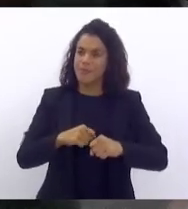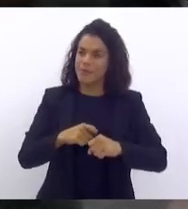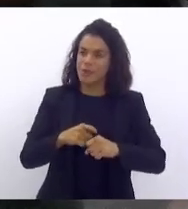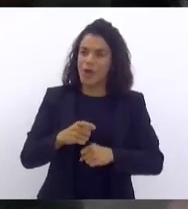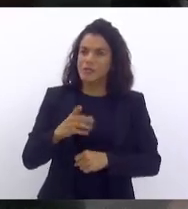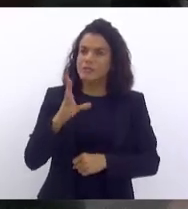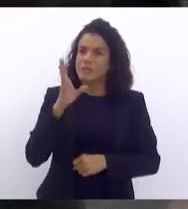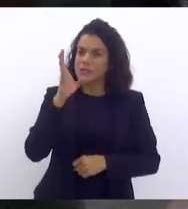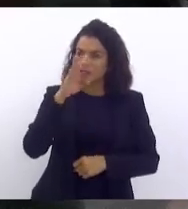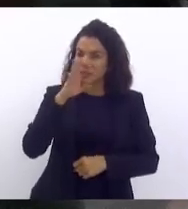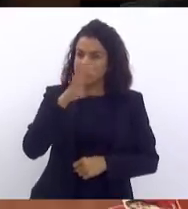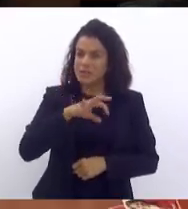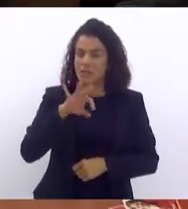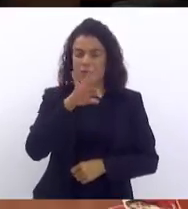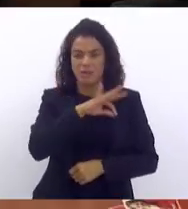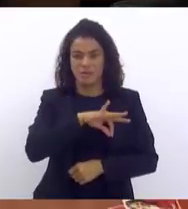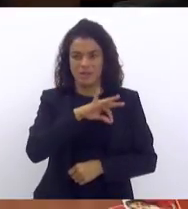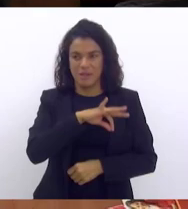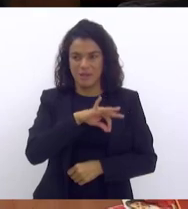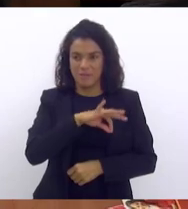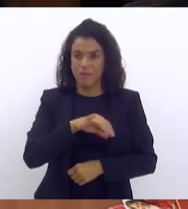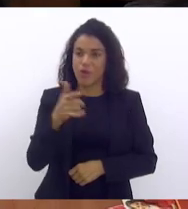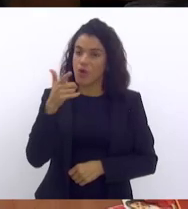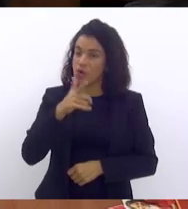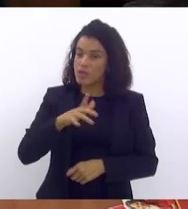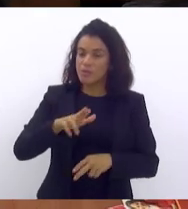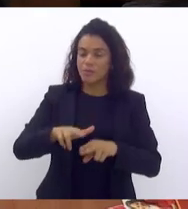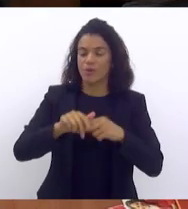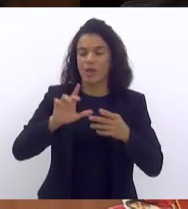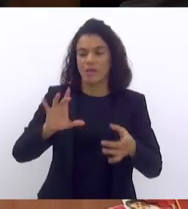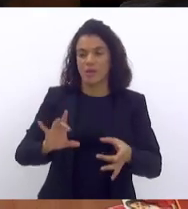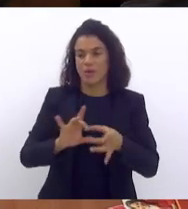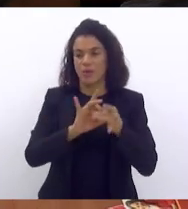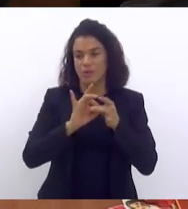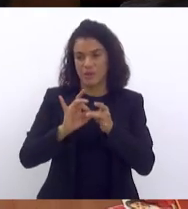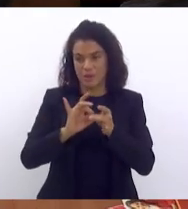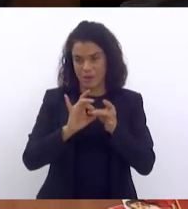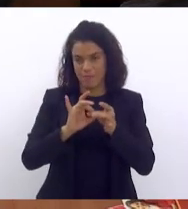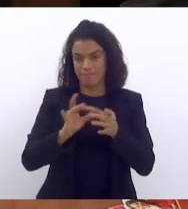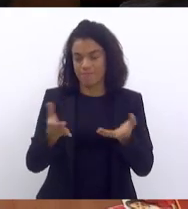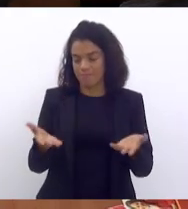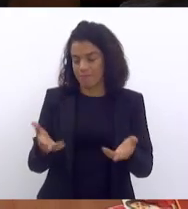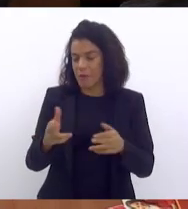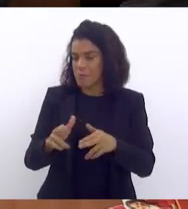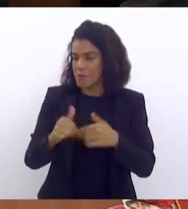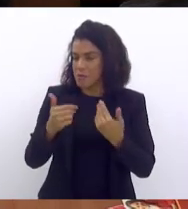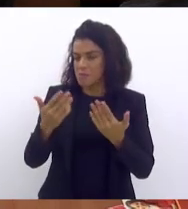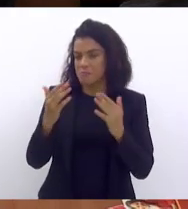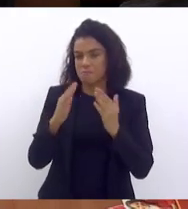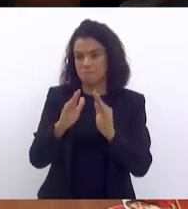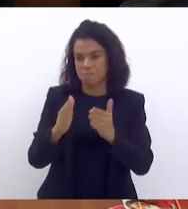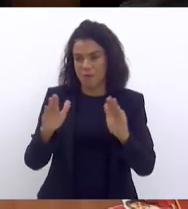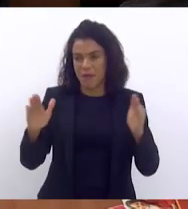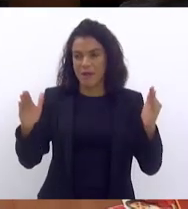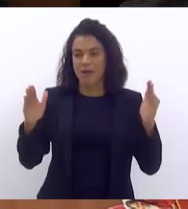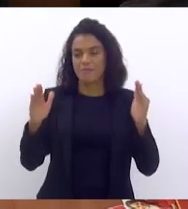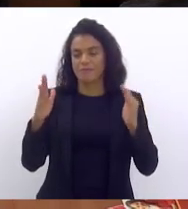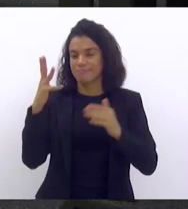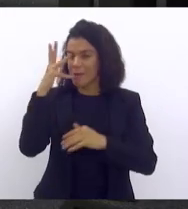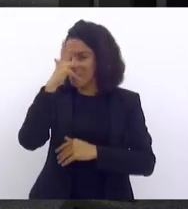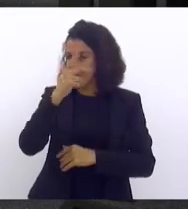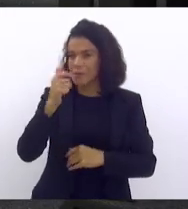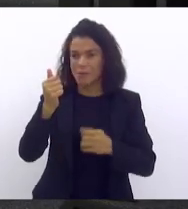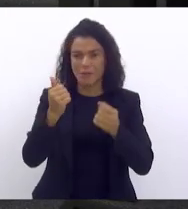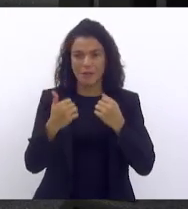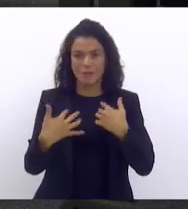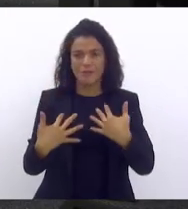só conseguimos por conta da nossa união. Entendeu? E aí, assim, queria parabenizar vocês, está muito bonita a